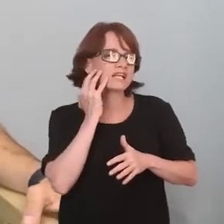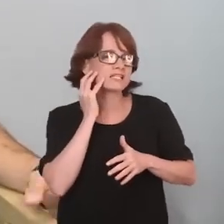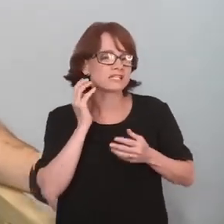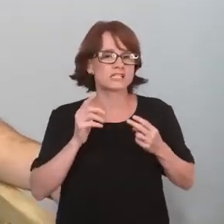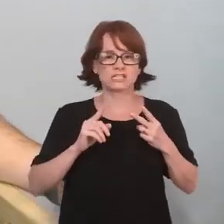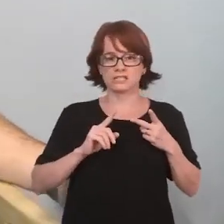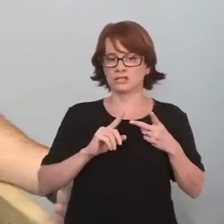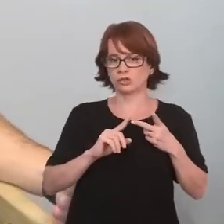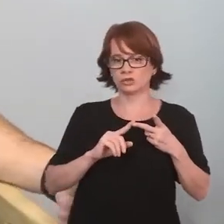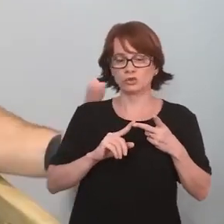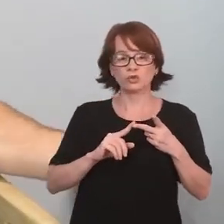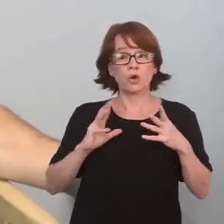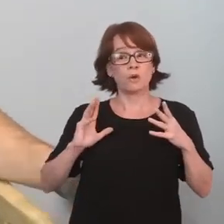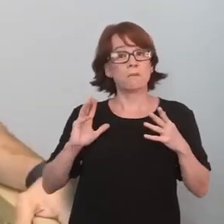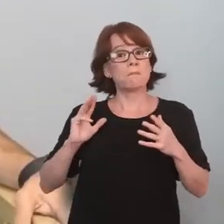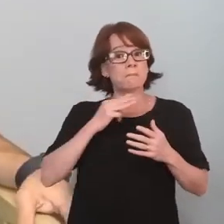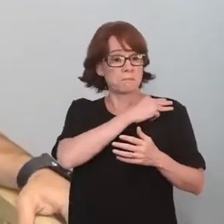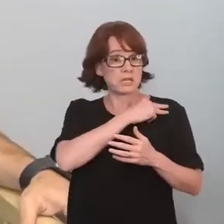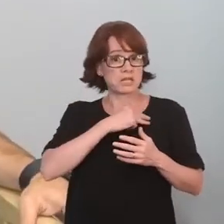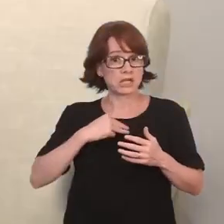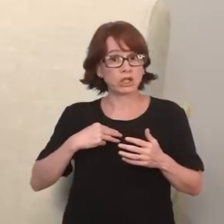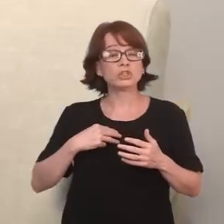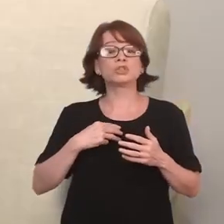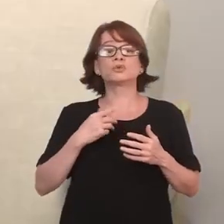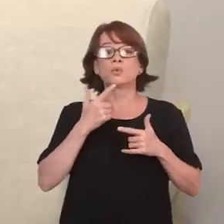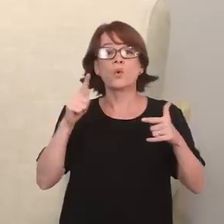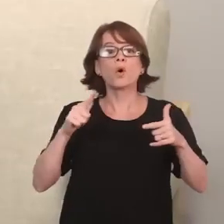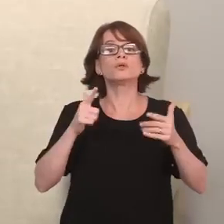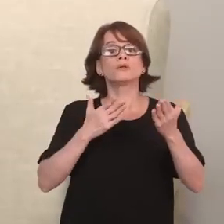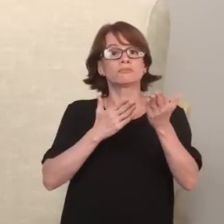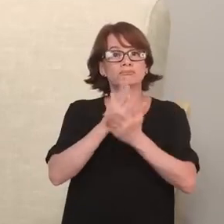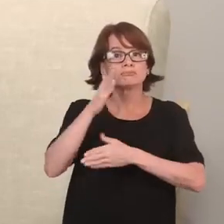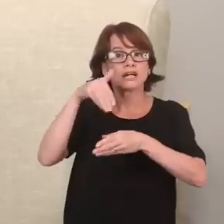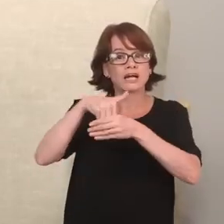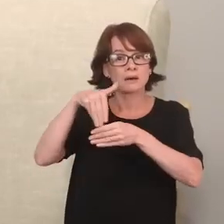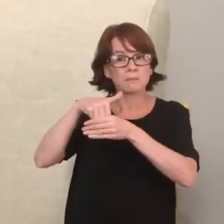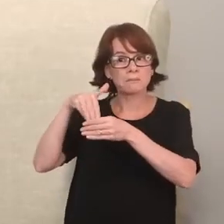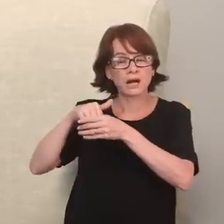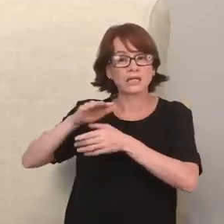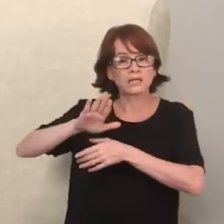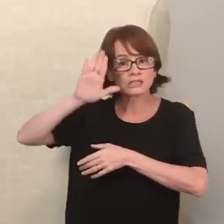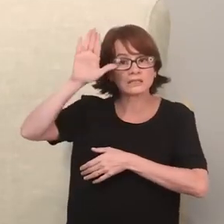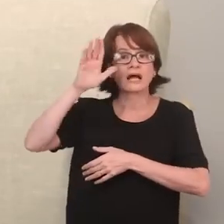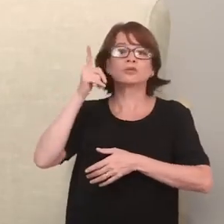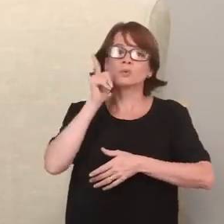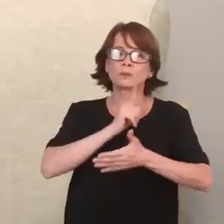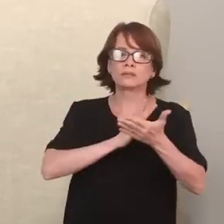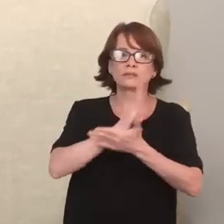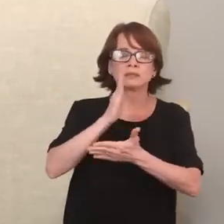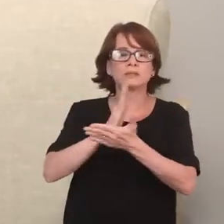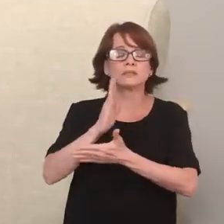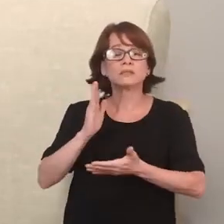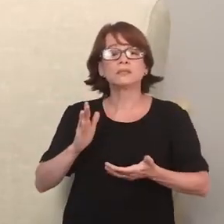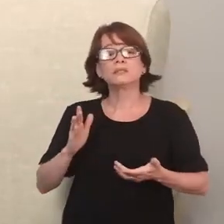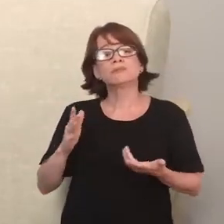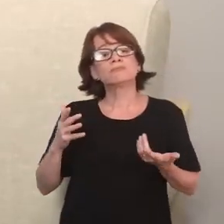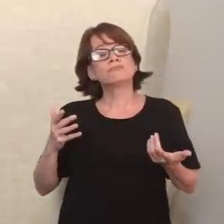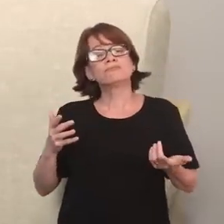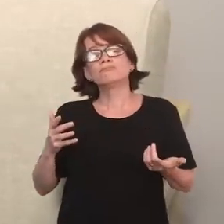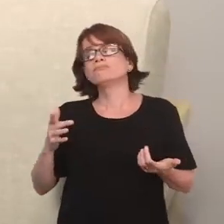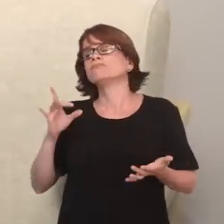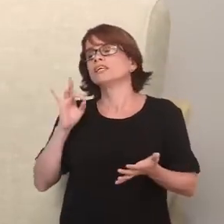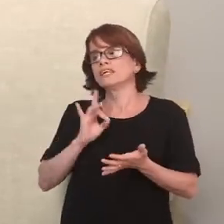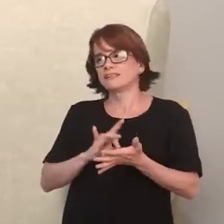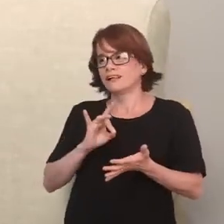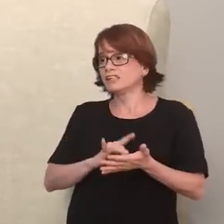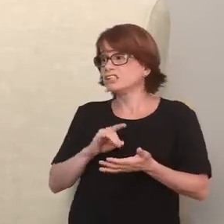da República, isso é espetacular. Isso é um líder. Isso é um líder. Exatamente, espetacular mesmo. Ele não tem medo, né? Não tem medo. Não tem medo de dividir o